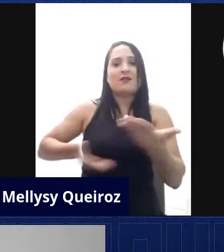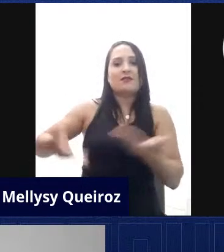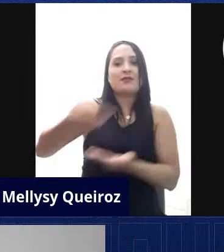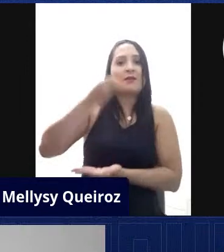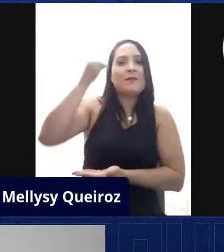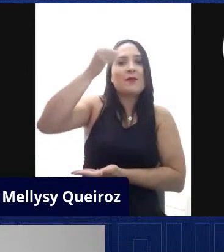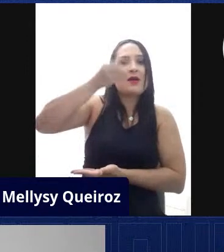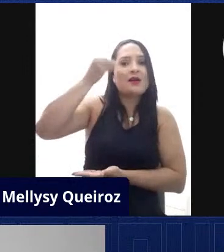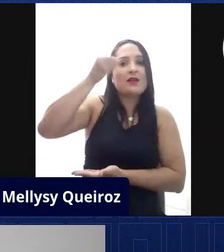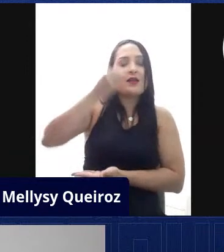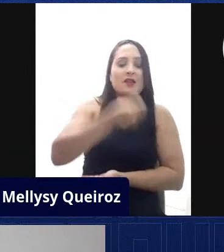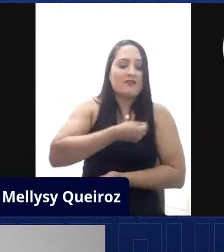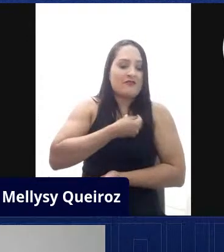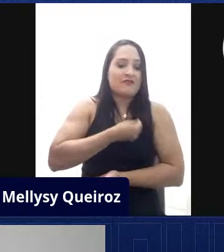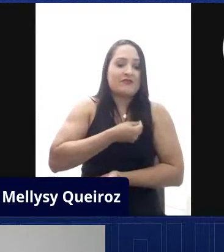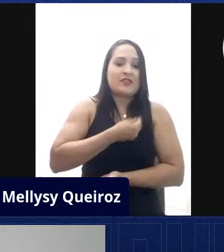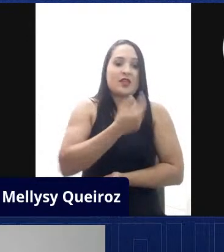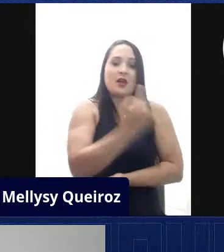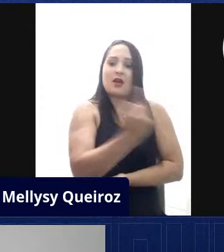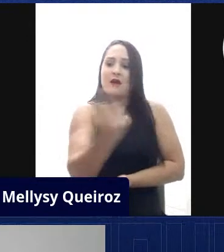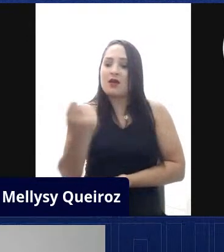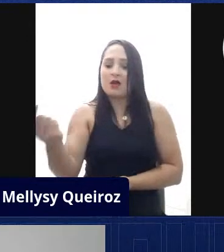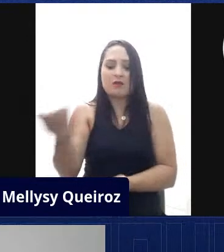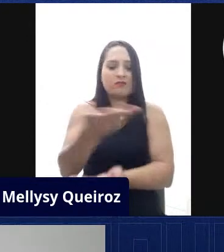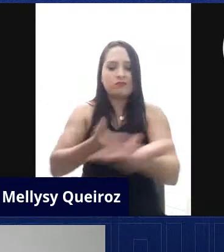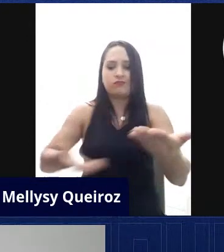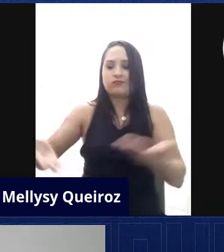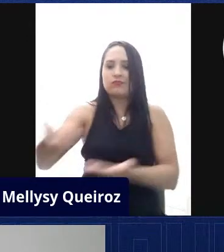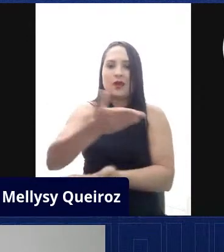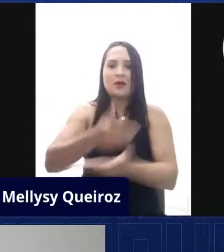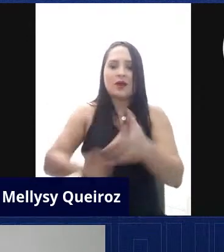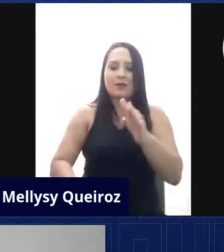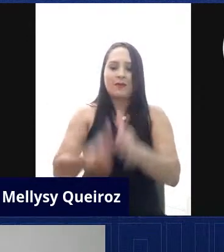vida trocadas para construir a primeira campanha. E a primeira campanha foi um